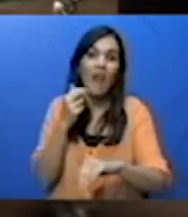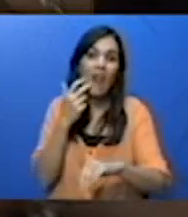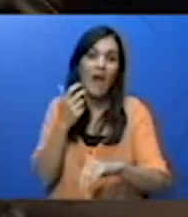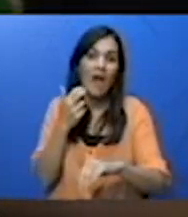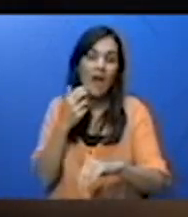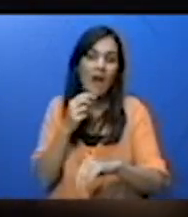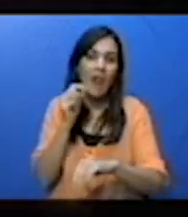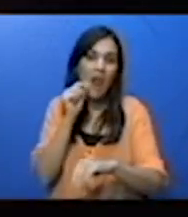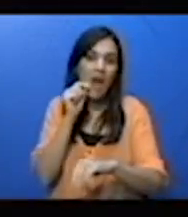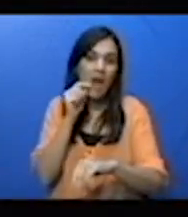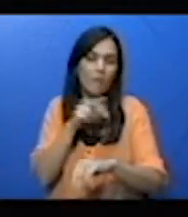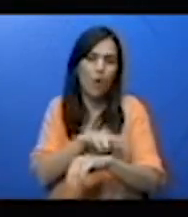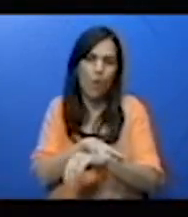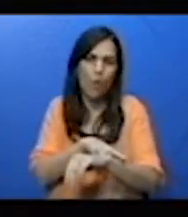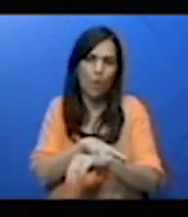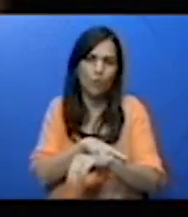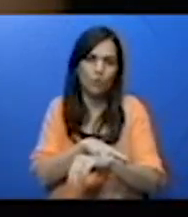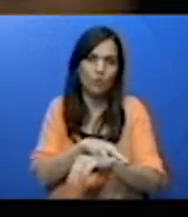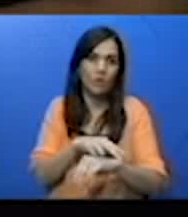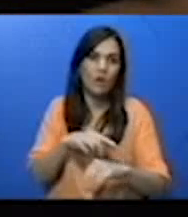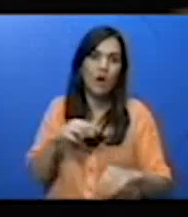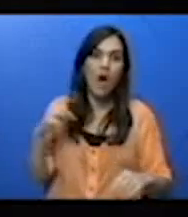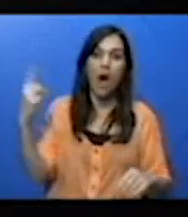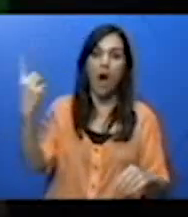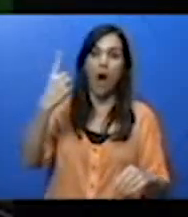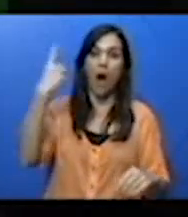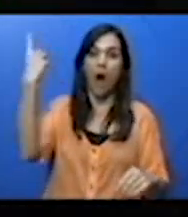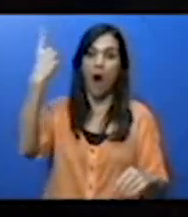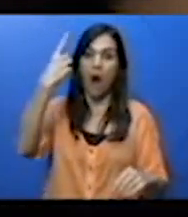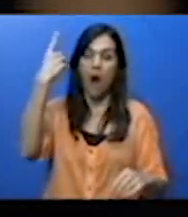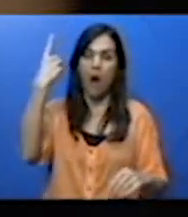pode. Alto rima com